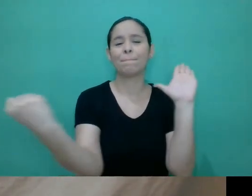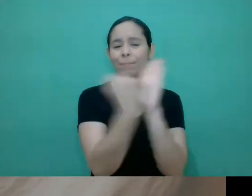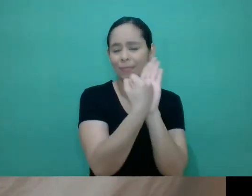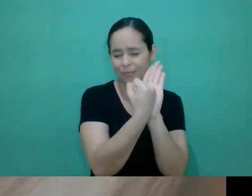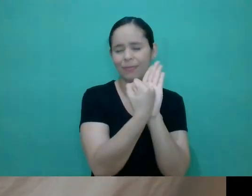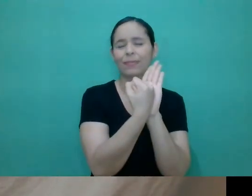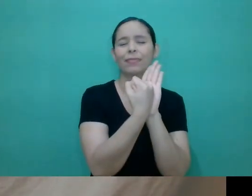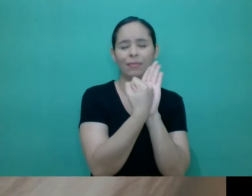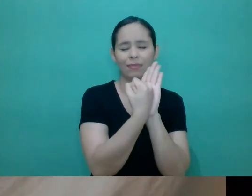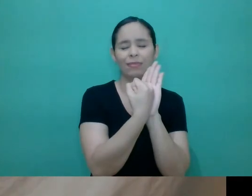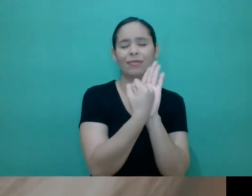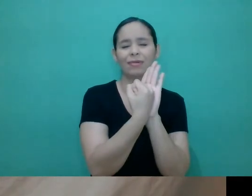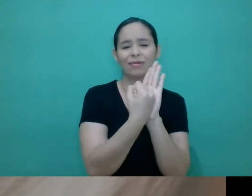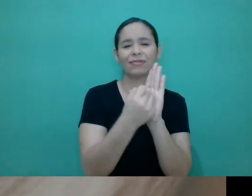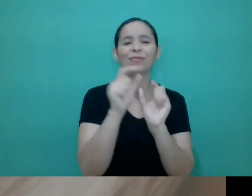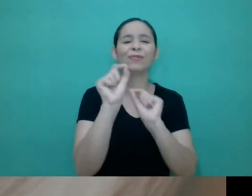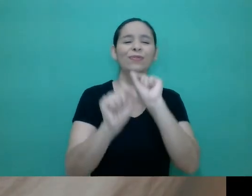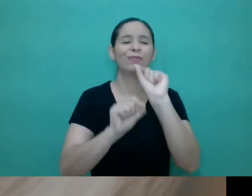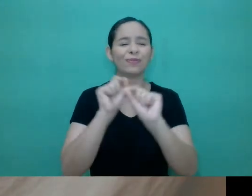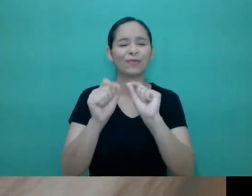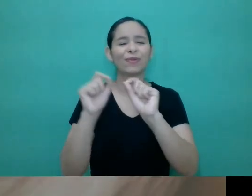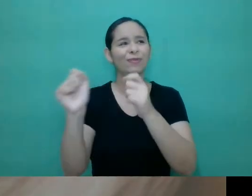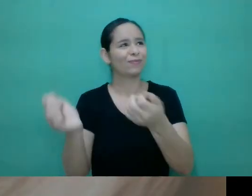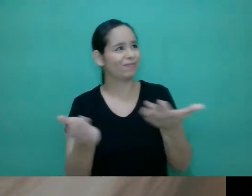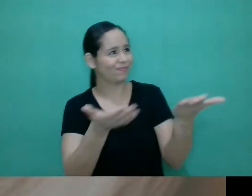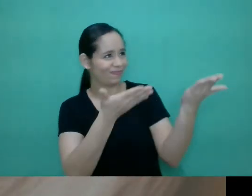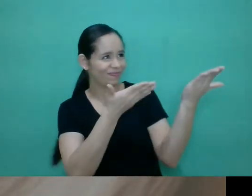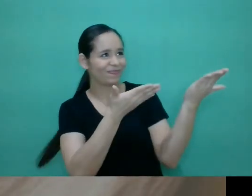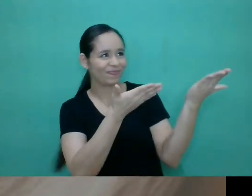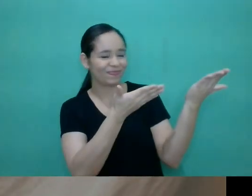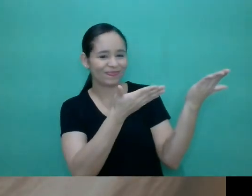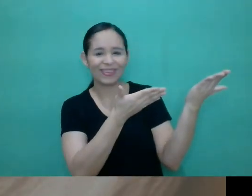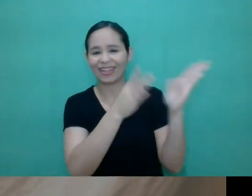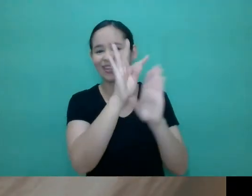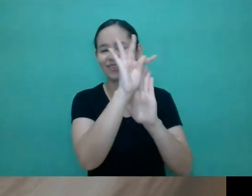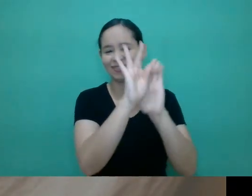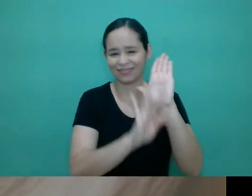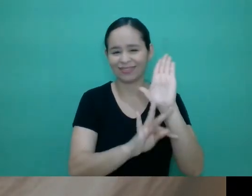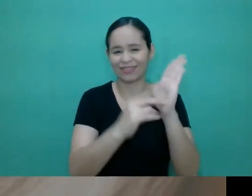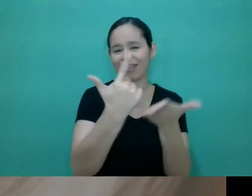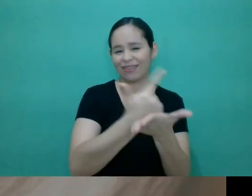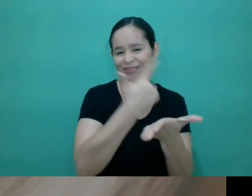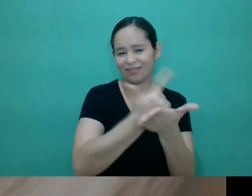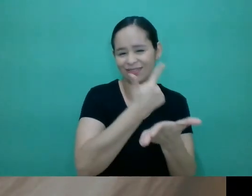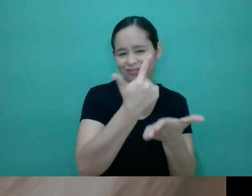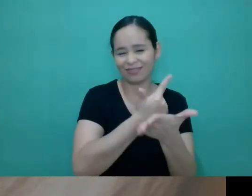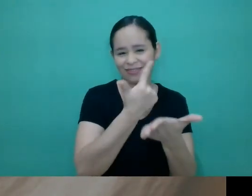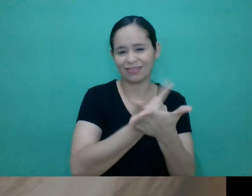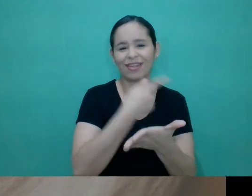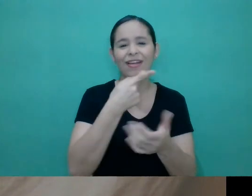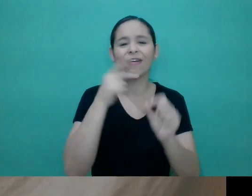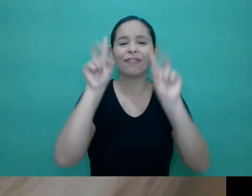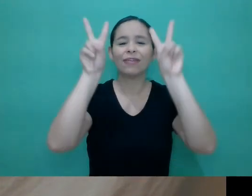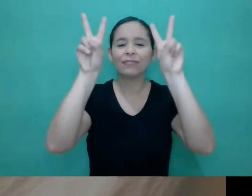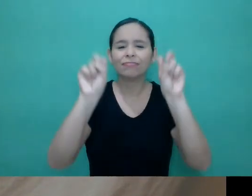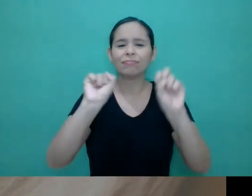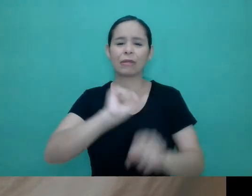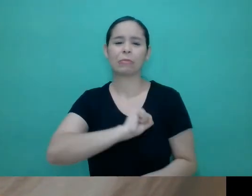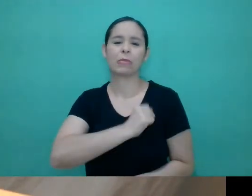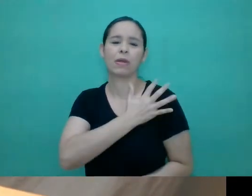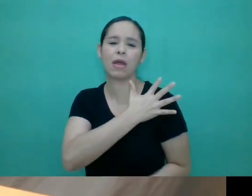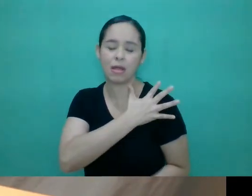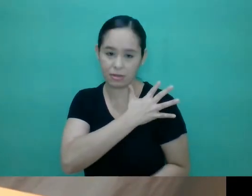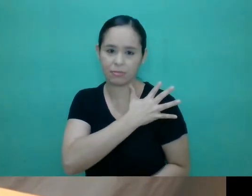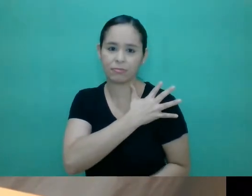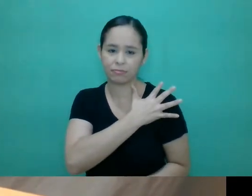né? O Tahar Ben Janlou, que é esse texto aqui, Le Racisme Raconté, Le